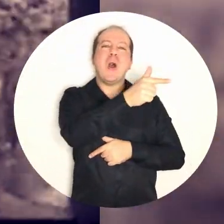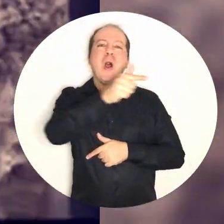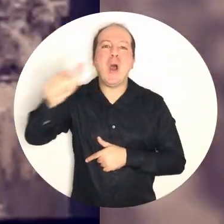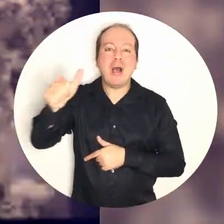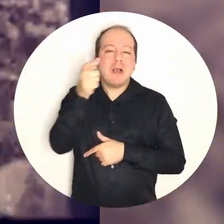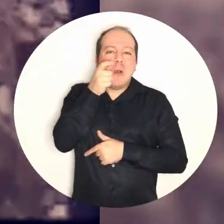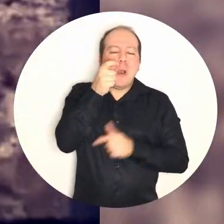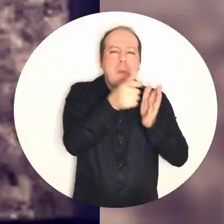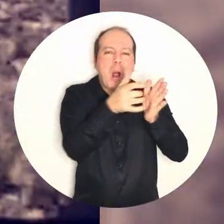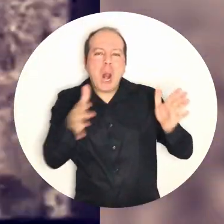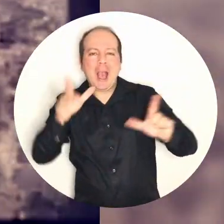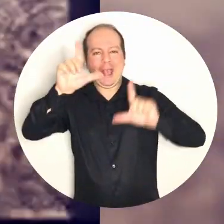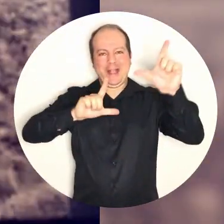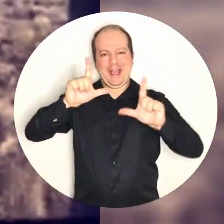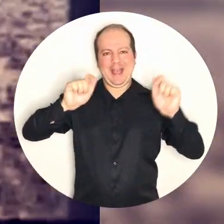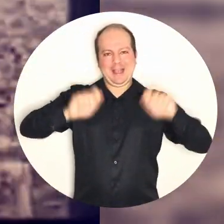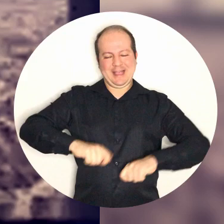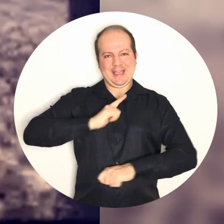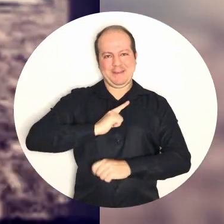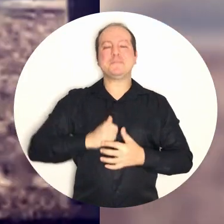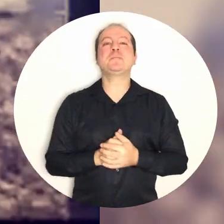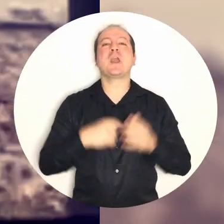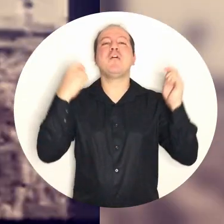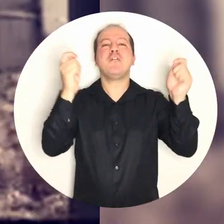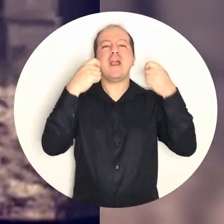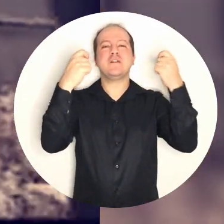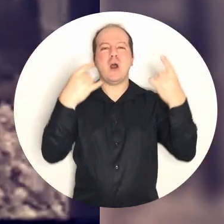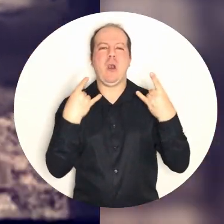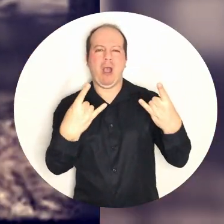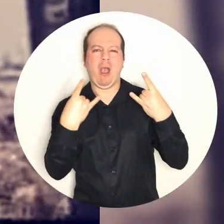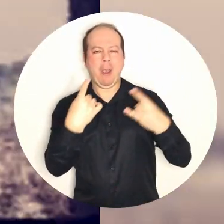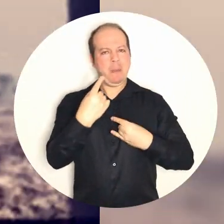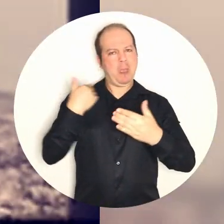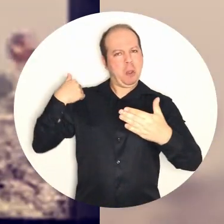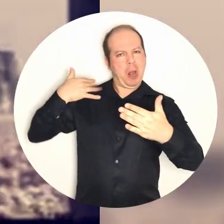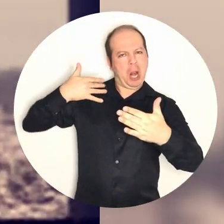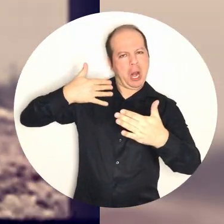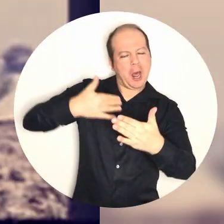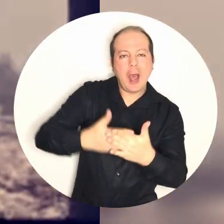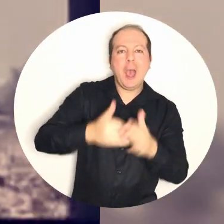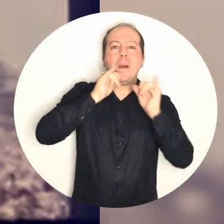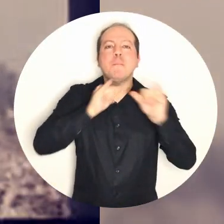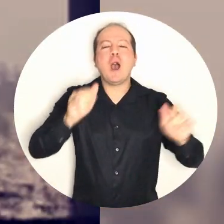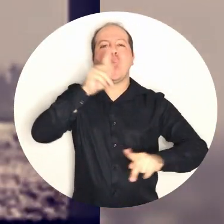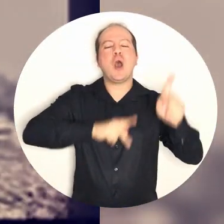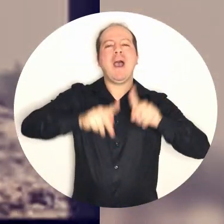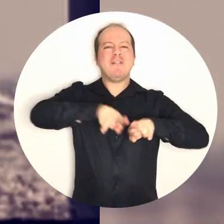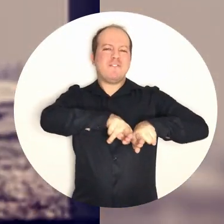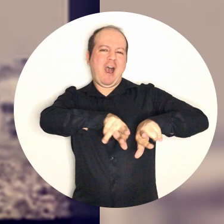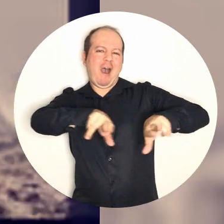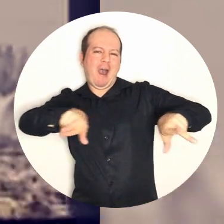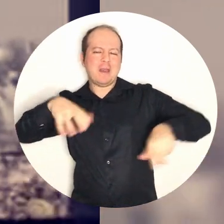outras que assistiam pelas suas casas. O festival, que desde a sua primeira edição dialoga com vários